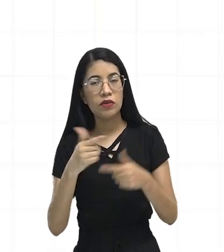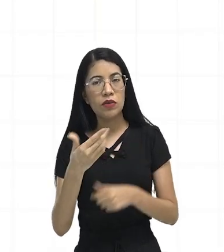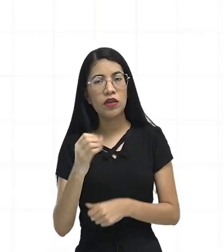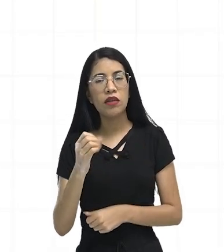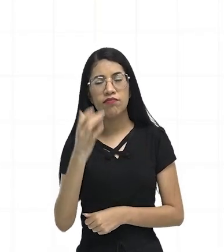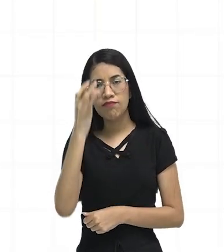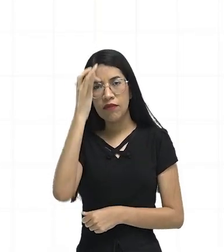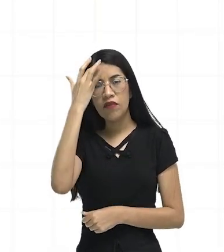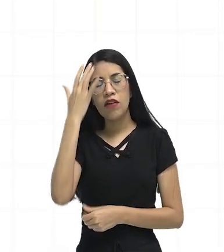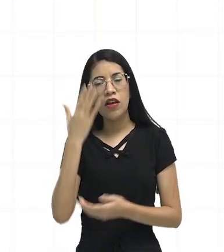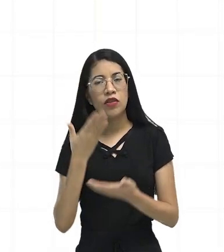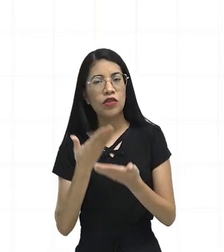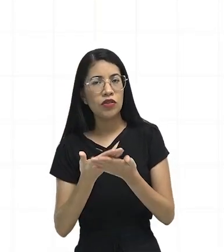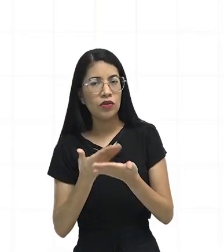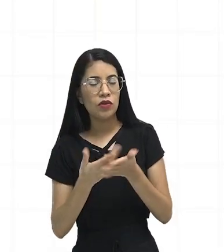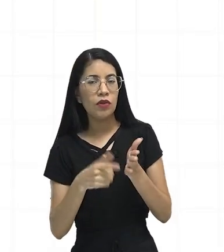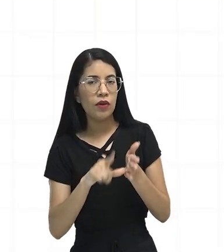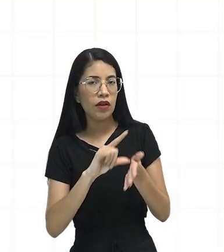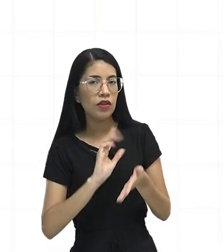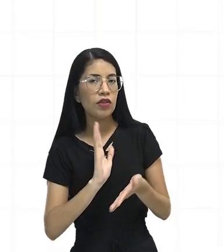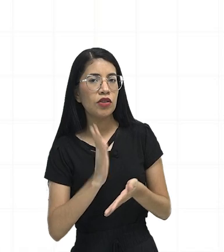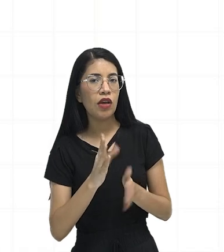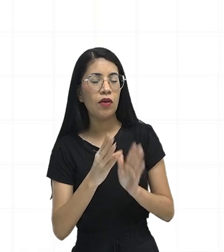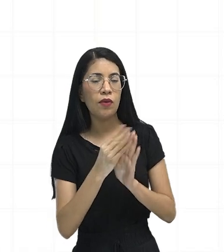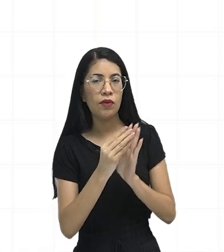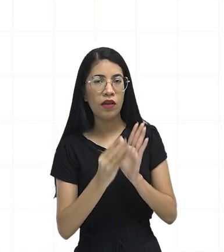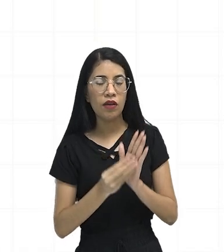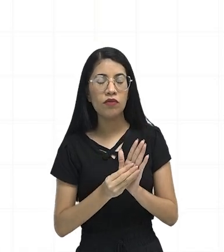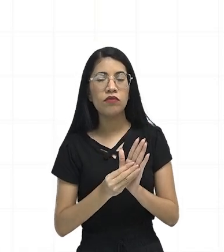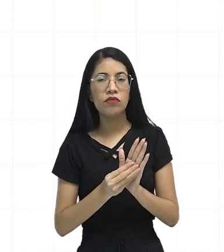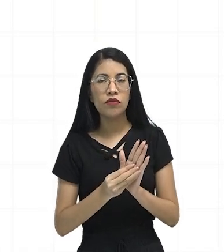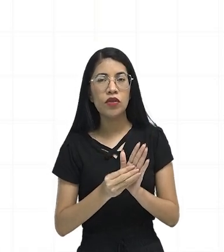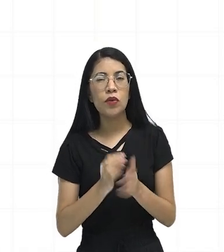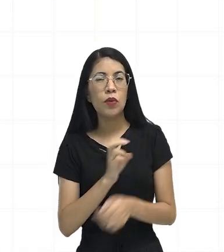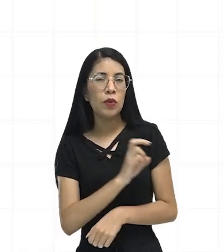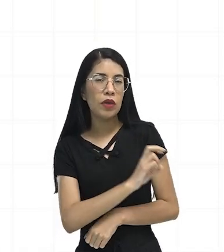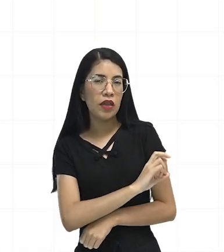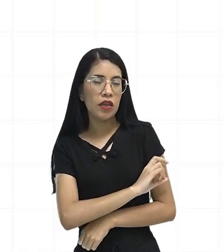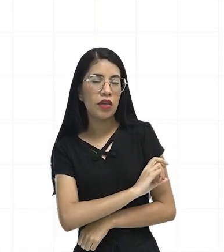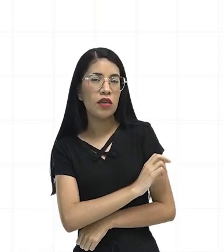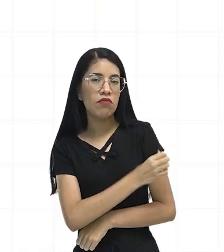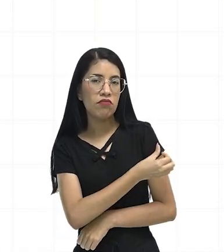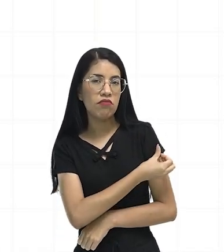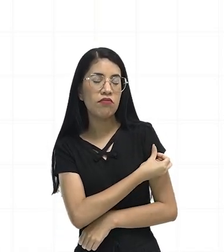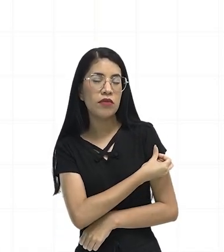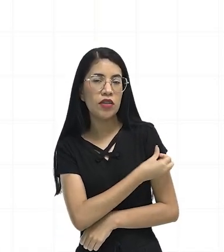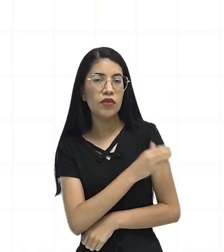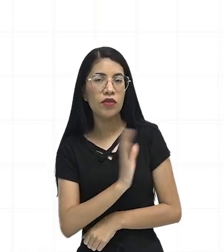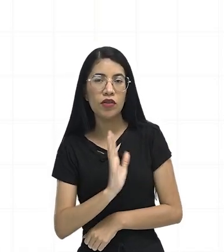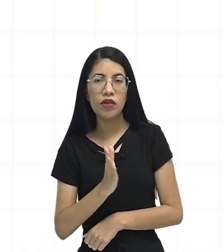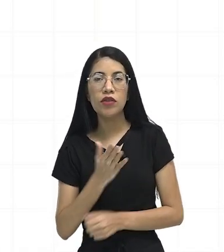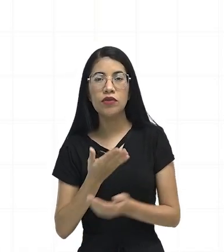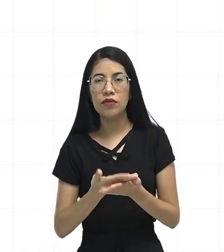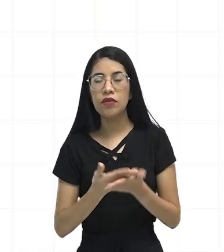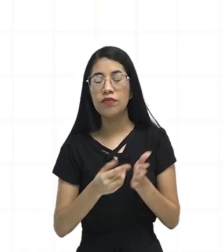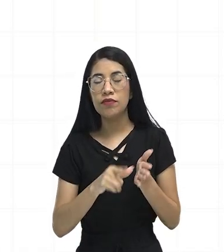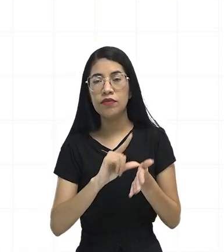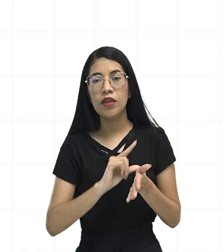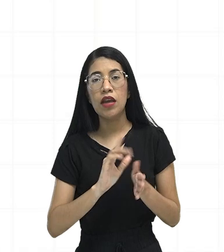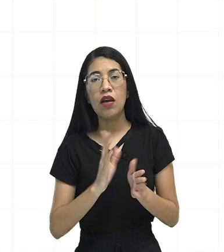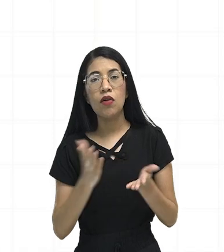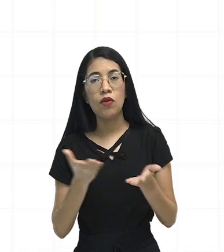que a gente já estudou ao longo da nossa vida escolar, lá no 5º, 6º ano, né? A gente está aqui